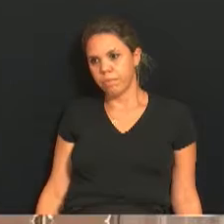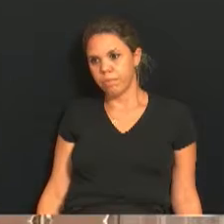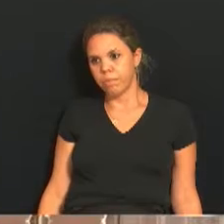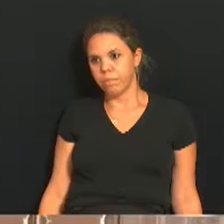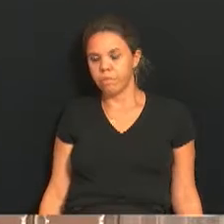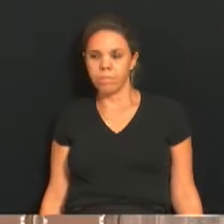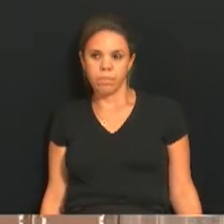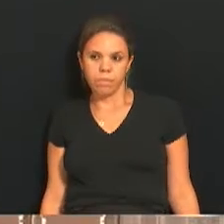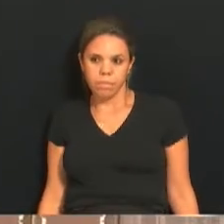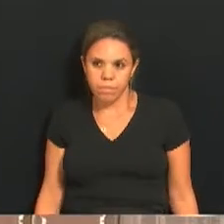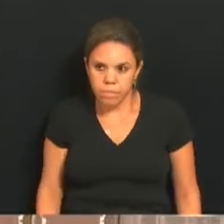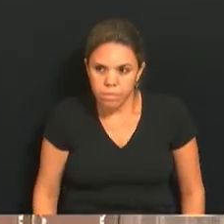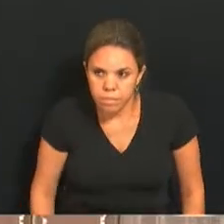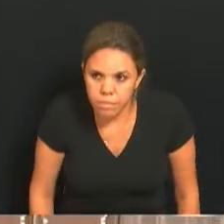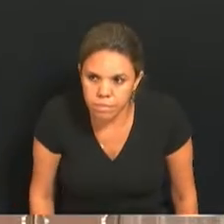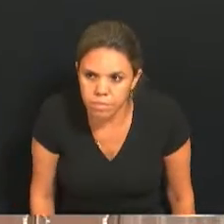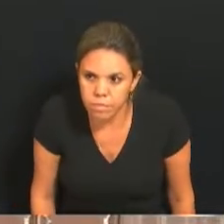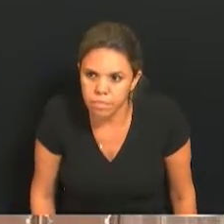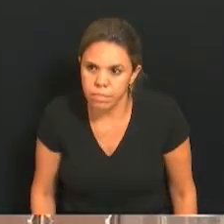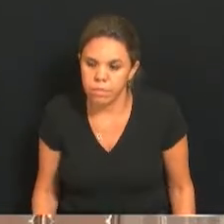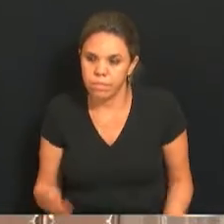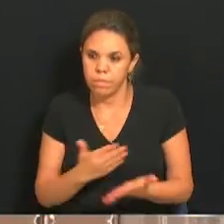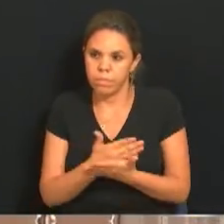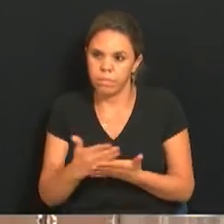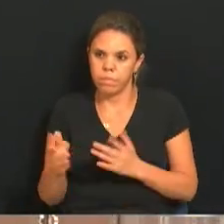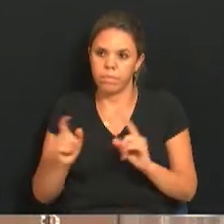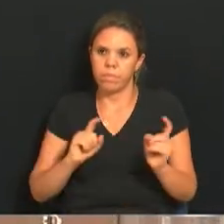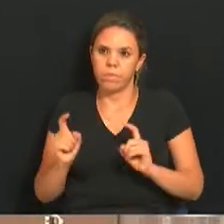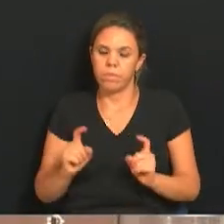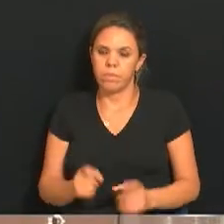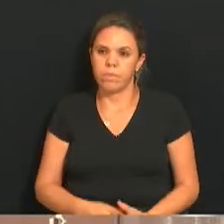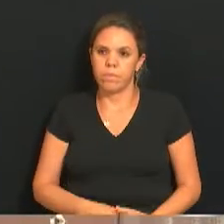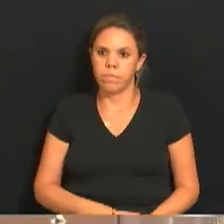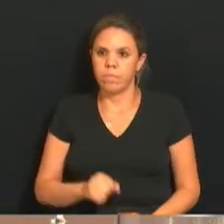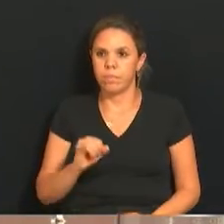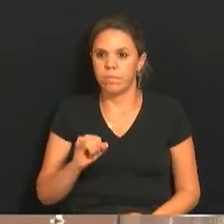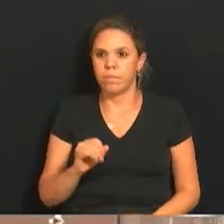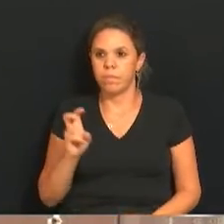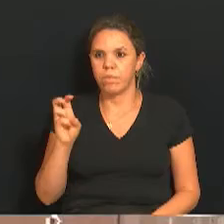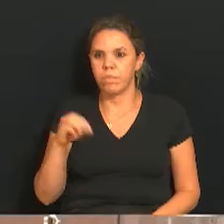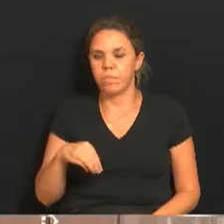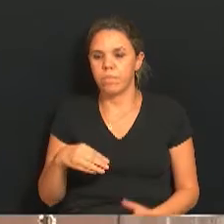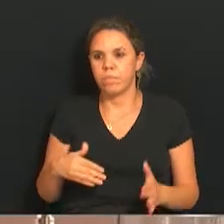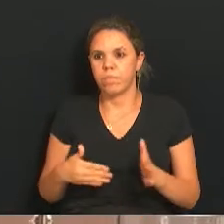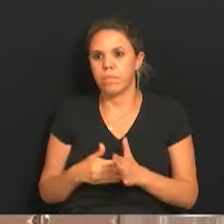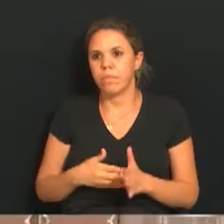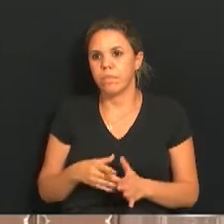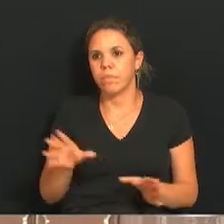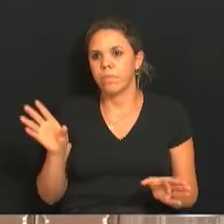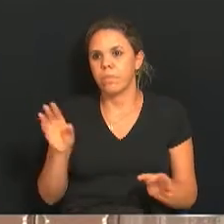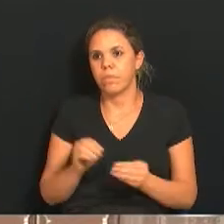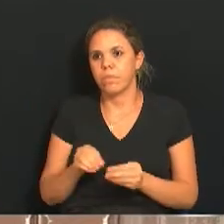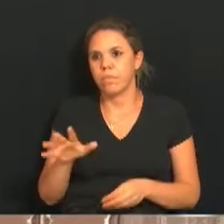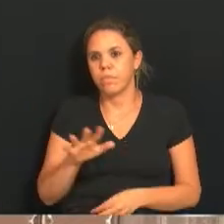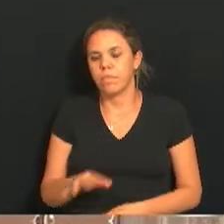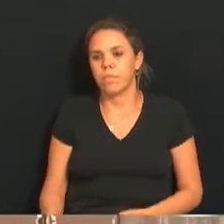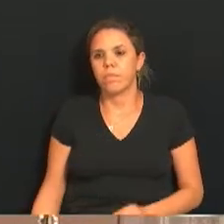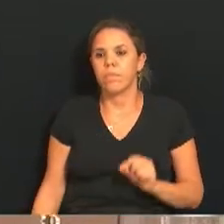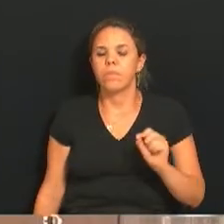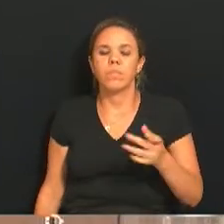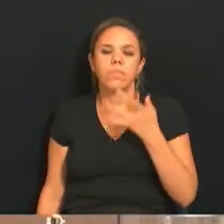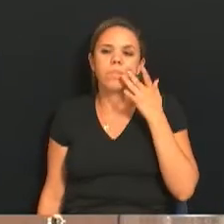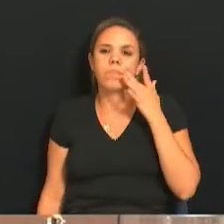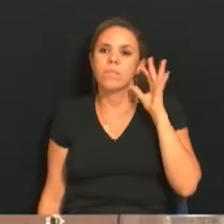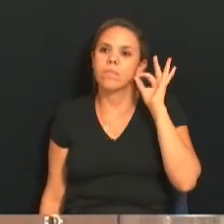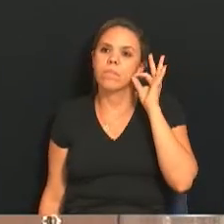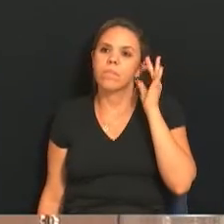dar o início, né, desse nosso bate-papo. Se puderem, em 5 minutos, falar linhas gerais do que entende